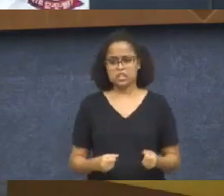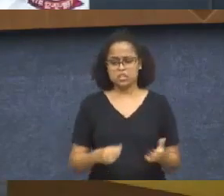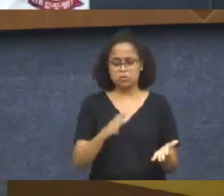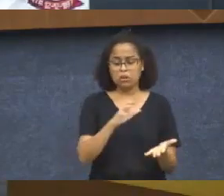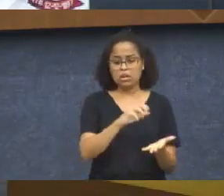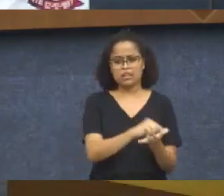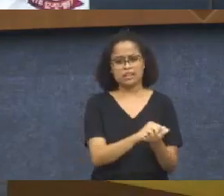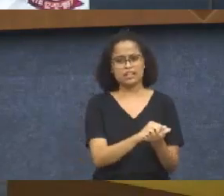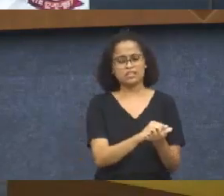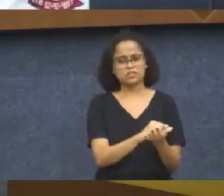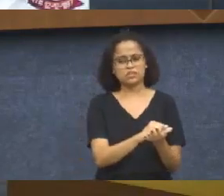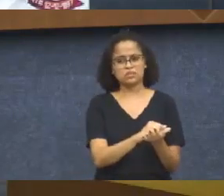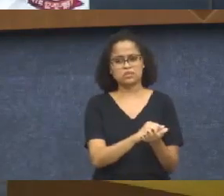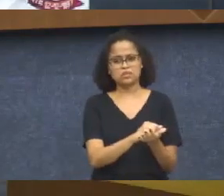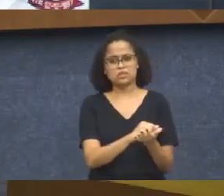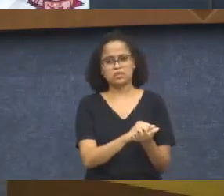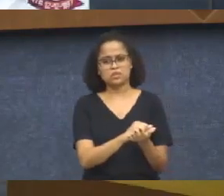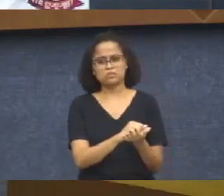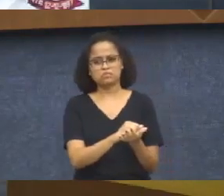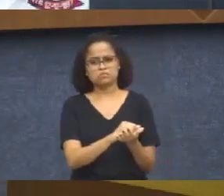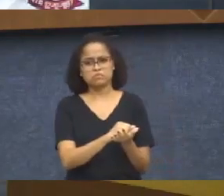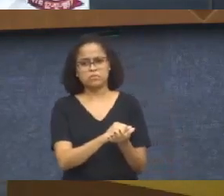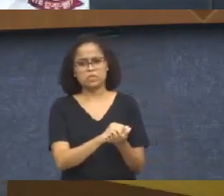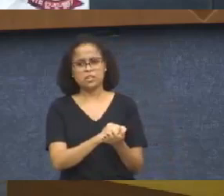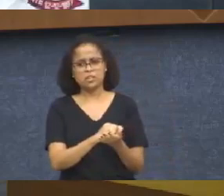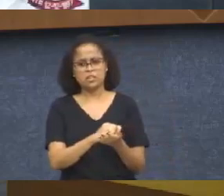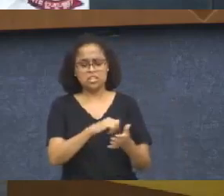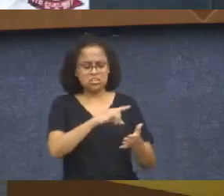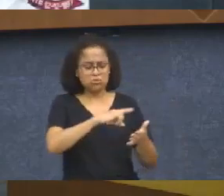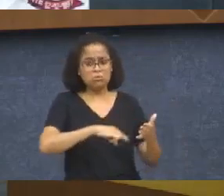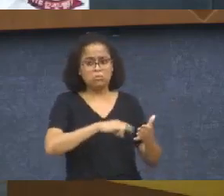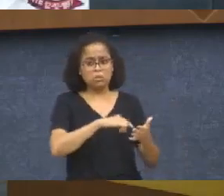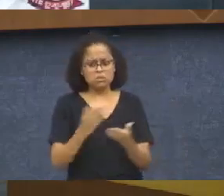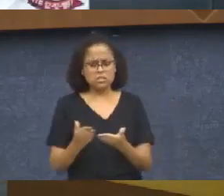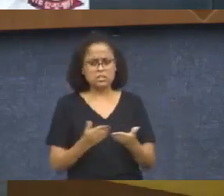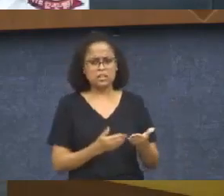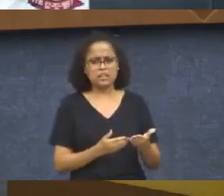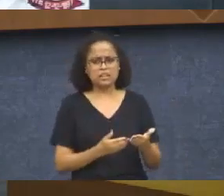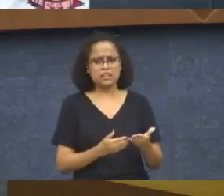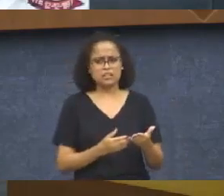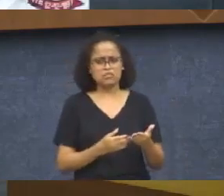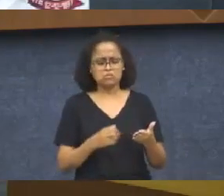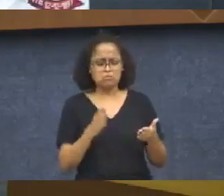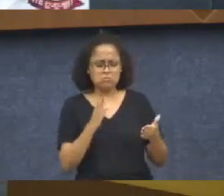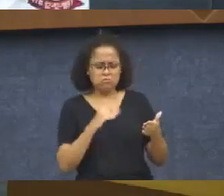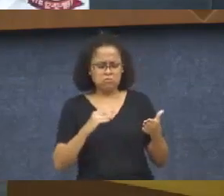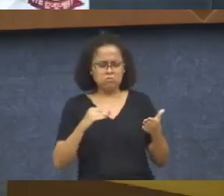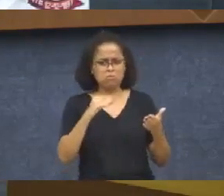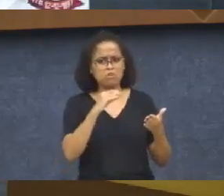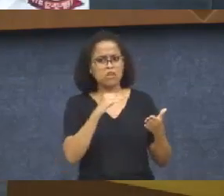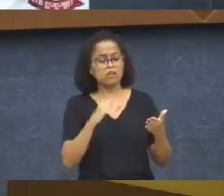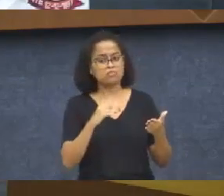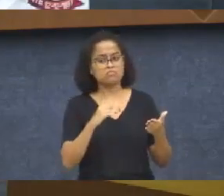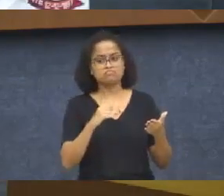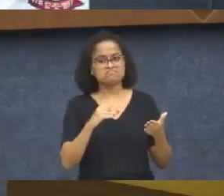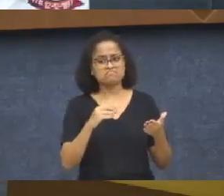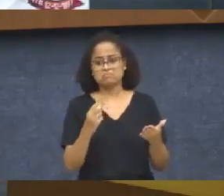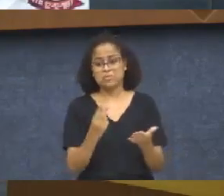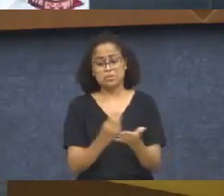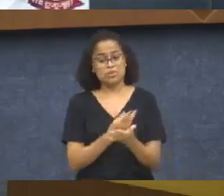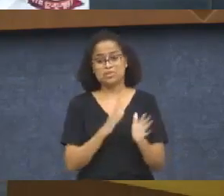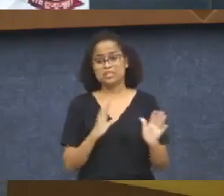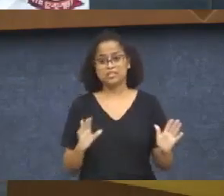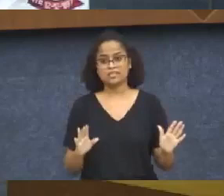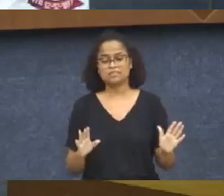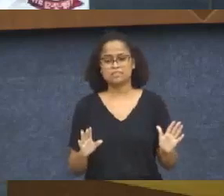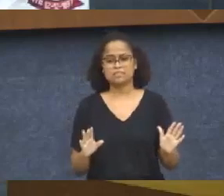associação entregou aqui está cheio de falácias. Então, ali é o ponto de vista deles que a gente respeita, mas que a gente